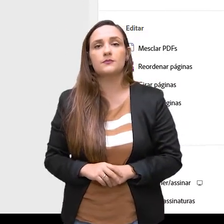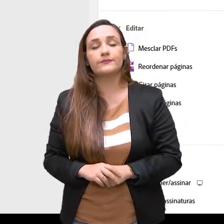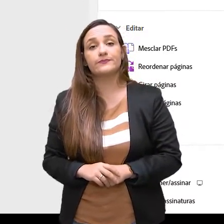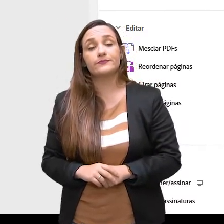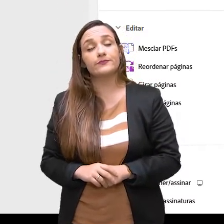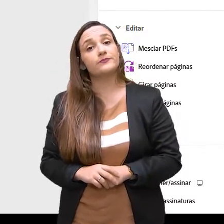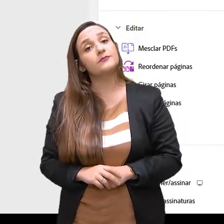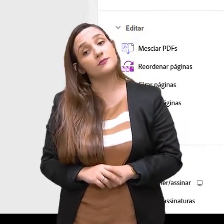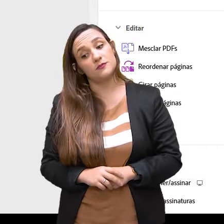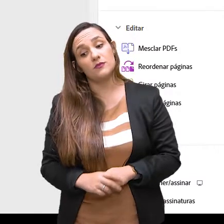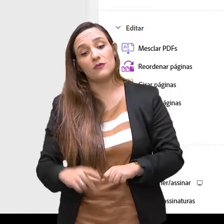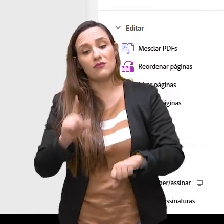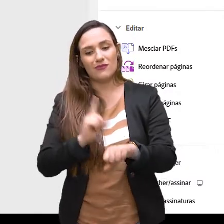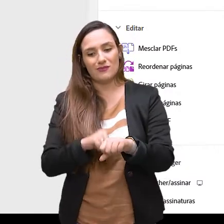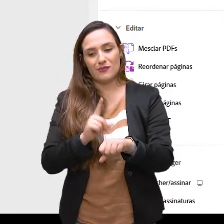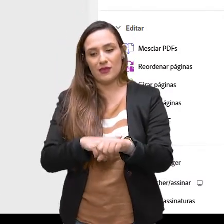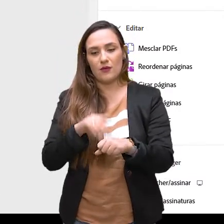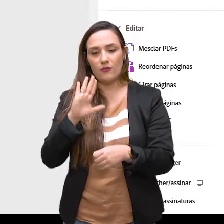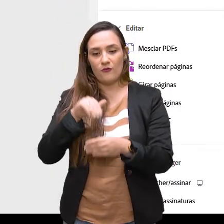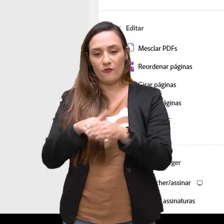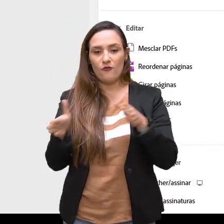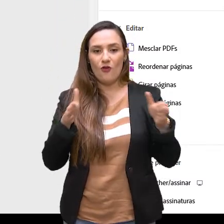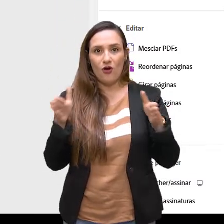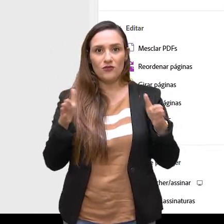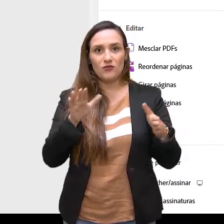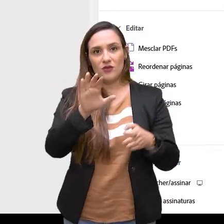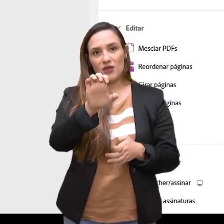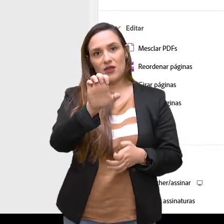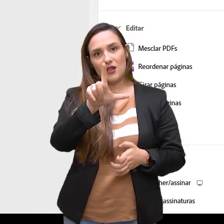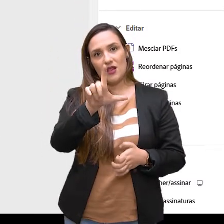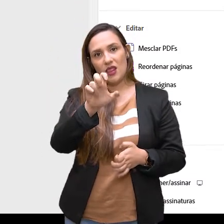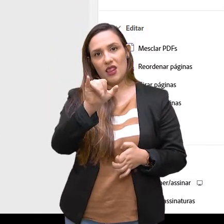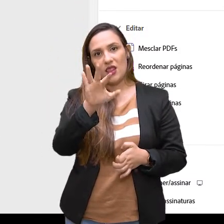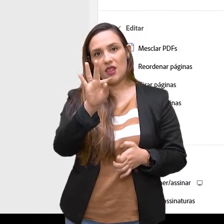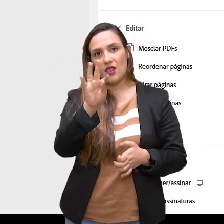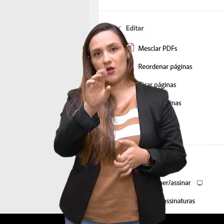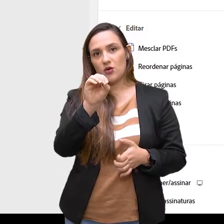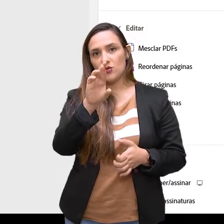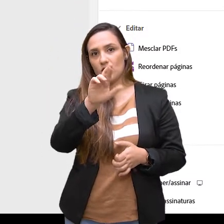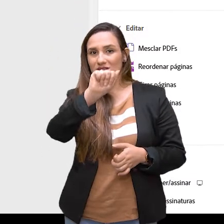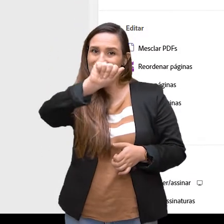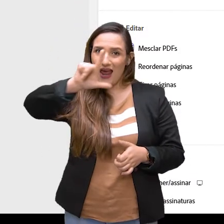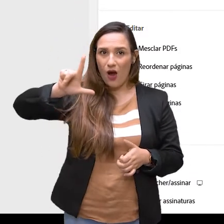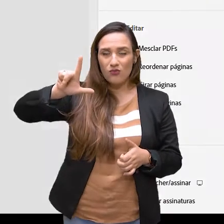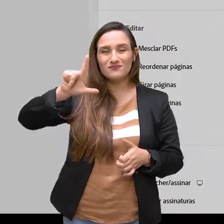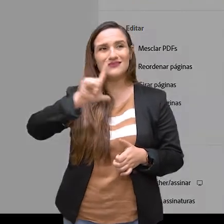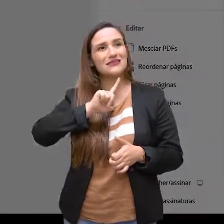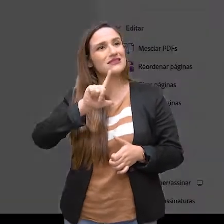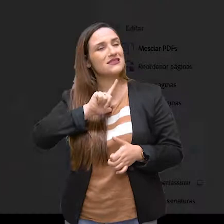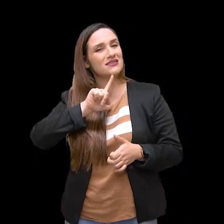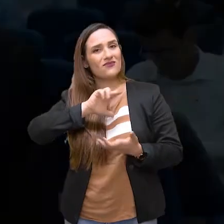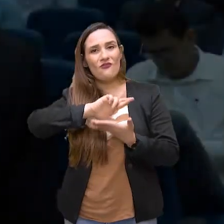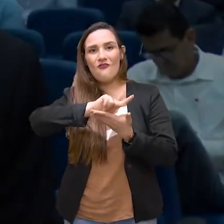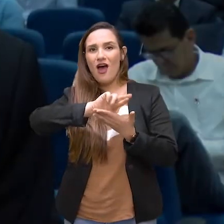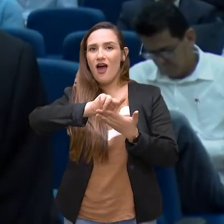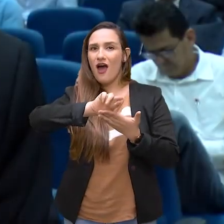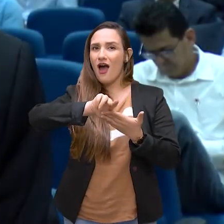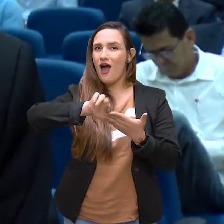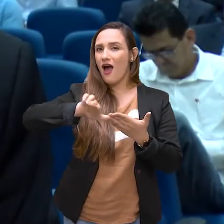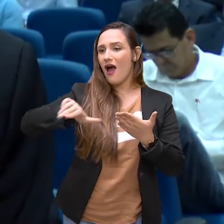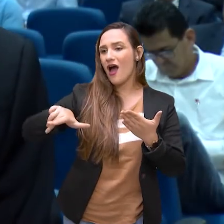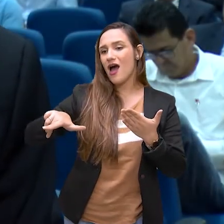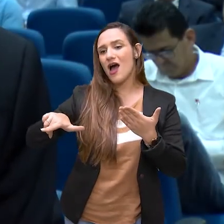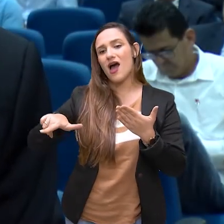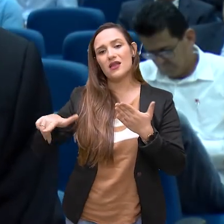Em período eleitoral, a legislação indica uma série, preconiza uma série de